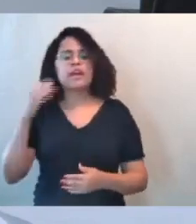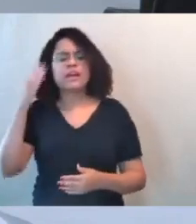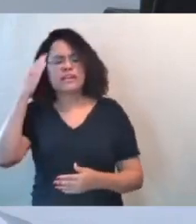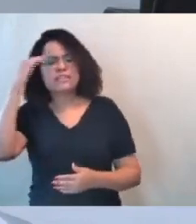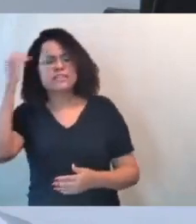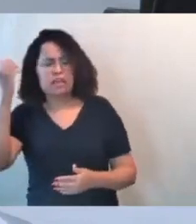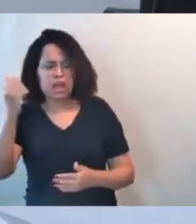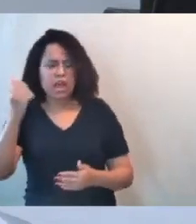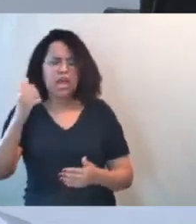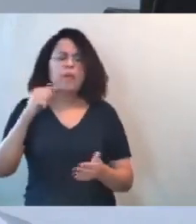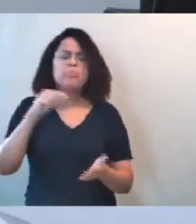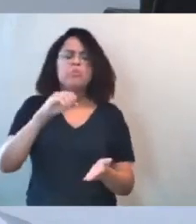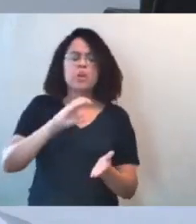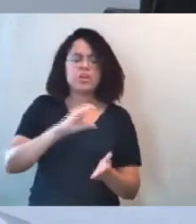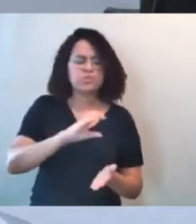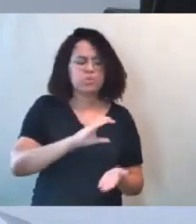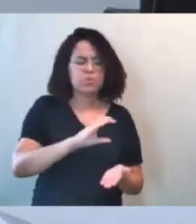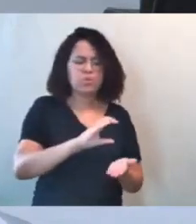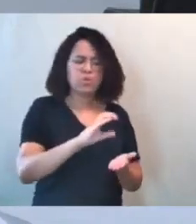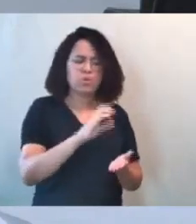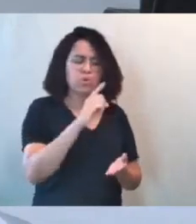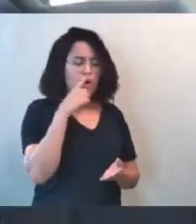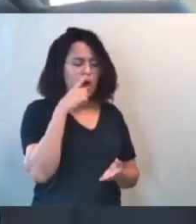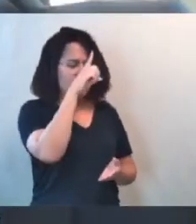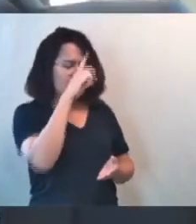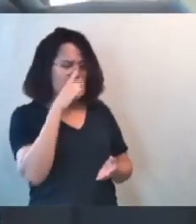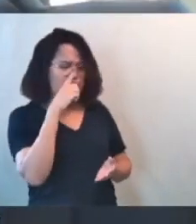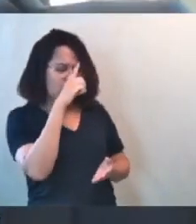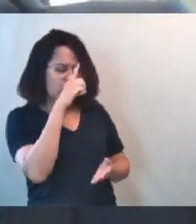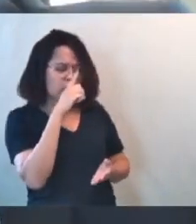sabe quanto que o suplementar recebeu? Sim ou não?